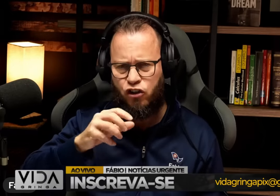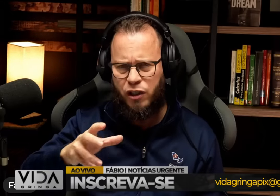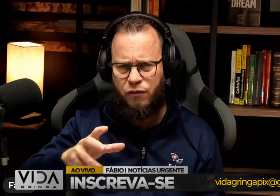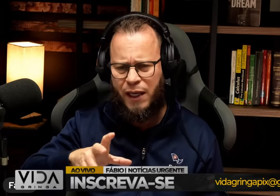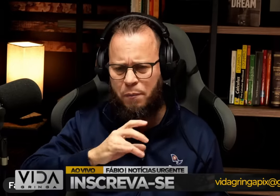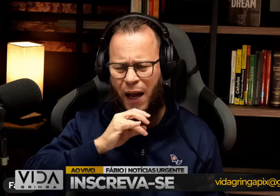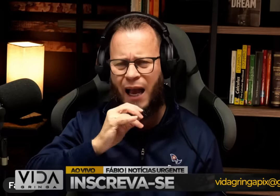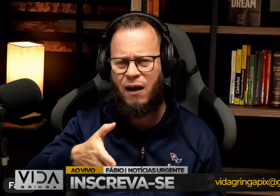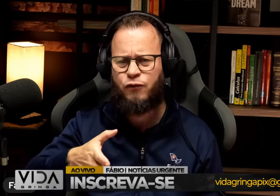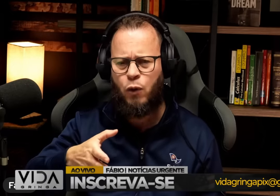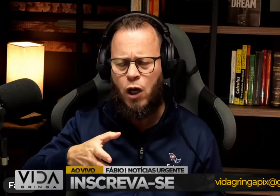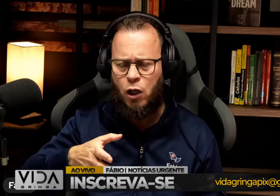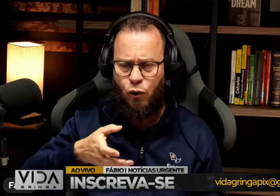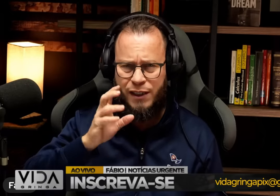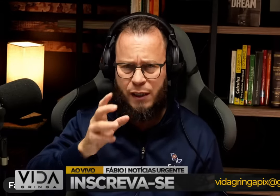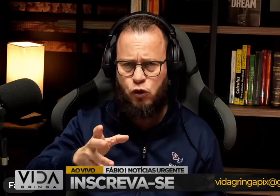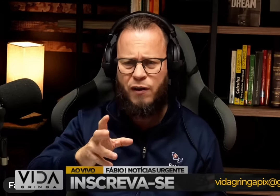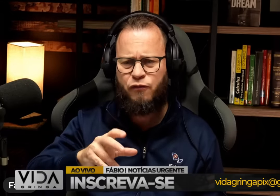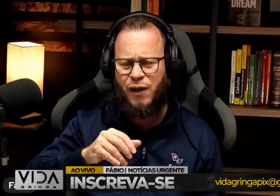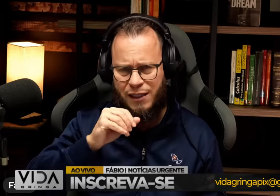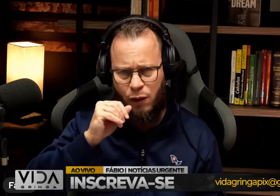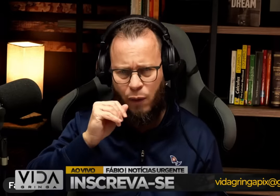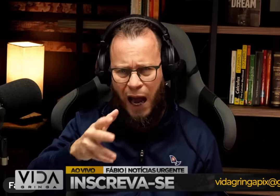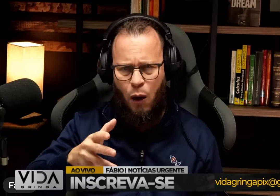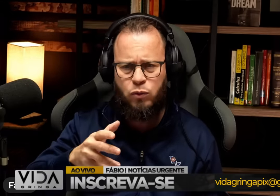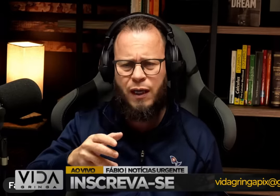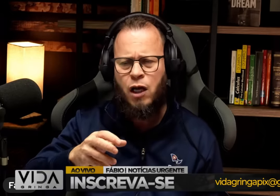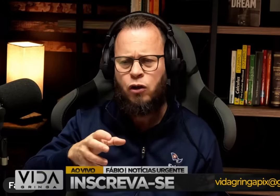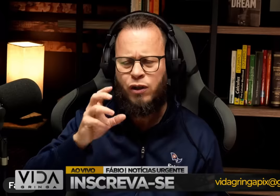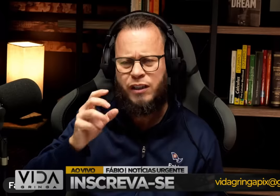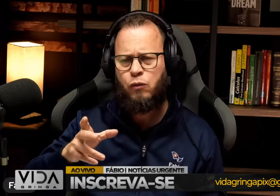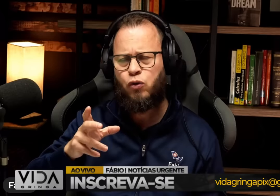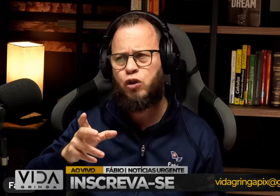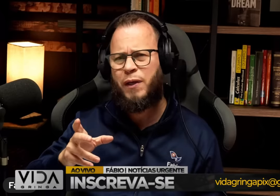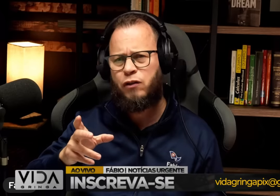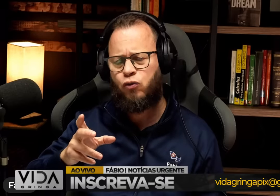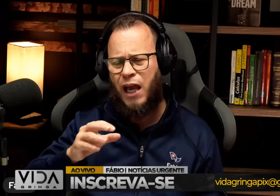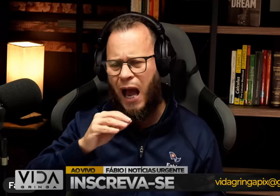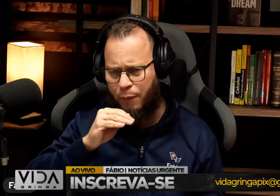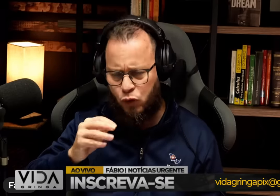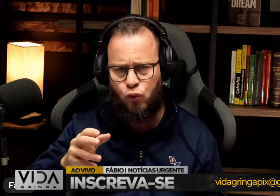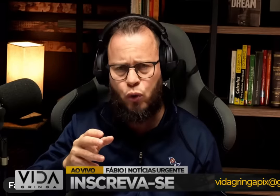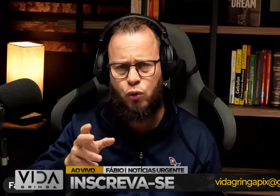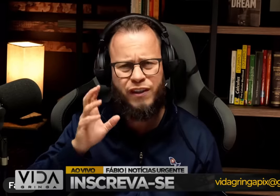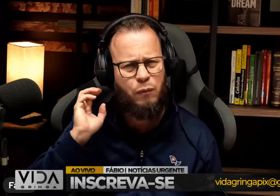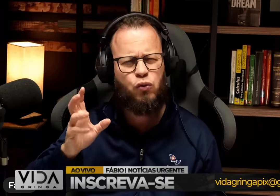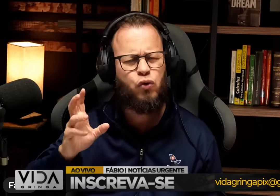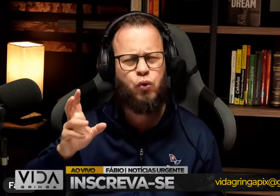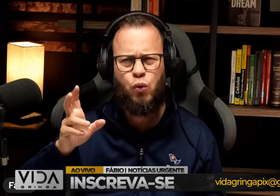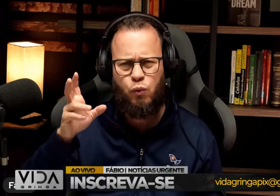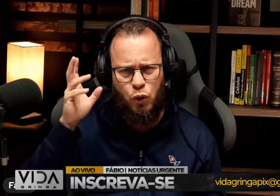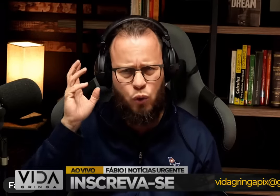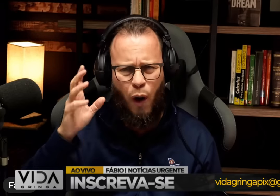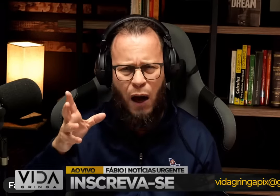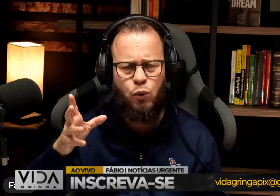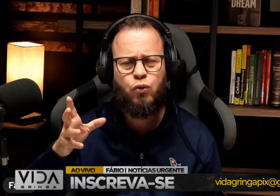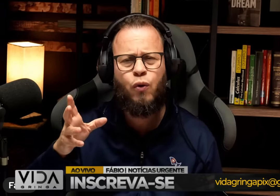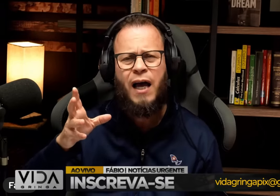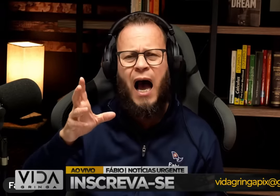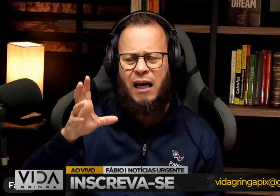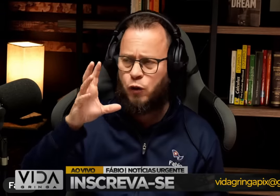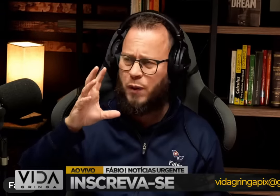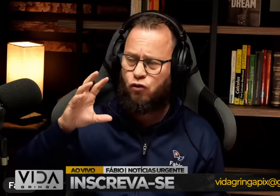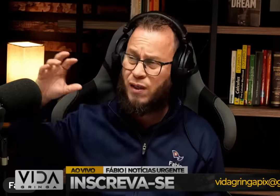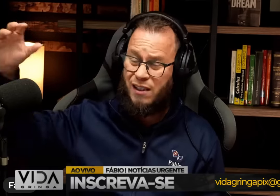uma dívida impagável, nós temos uma inflação alta, nós temos os preços absurdos, temos um juro muito